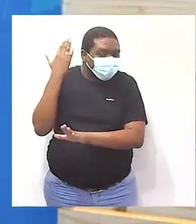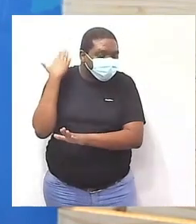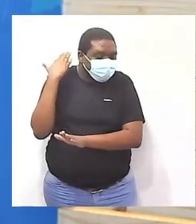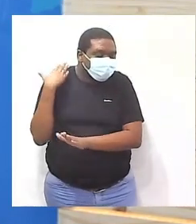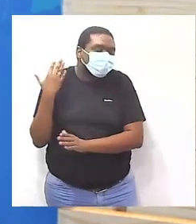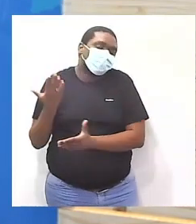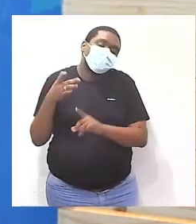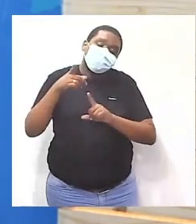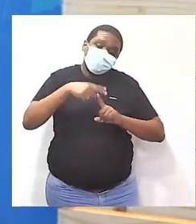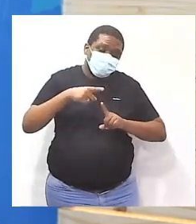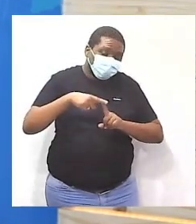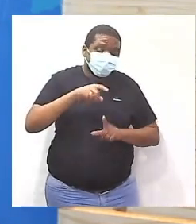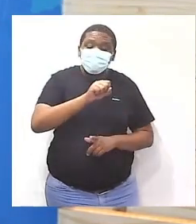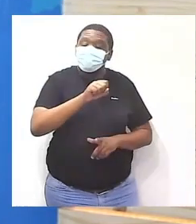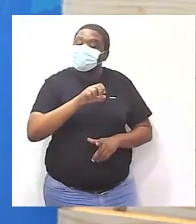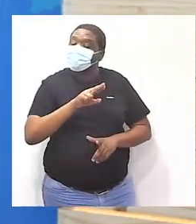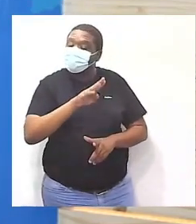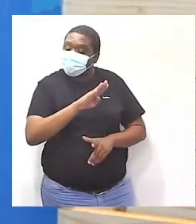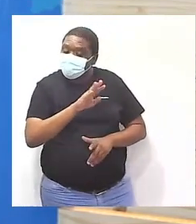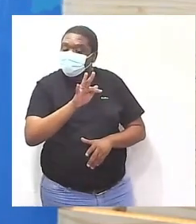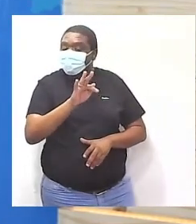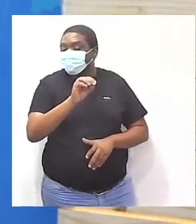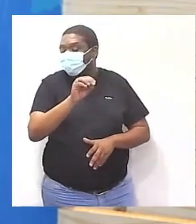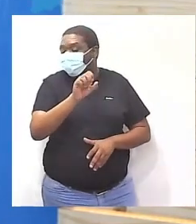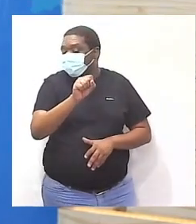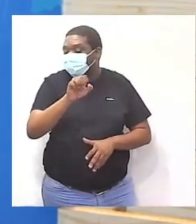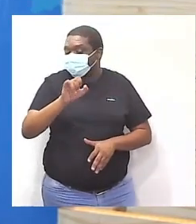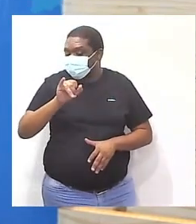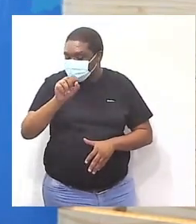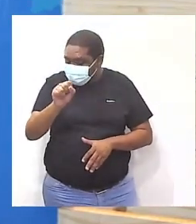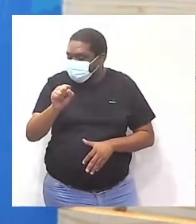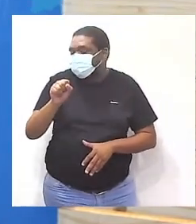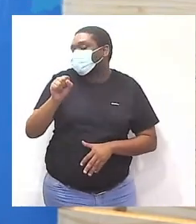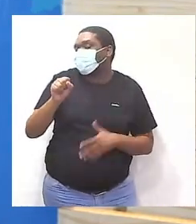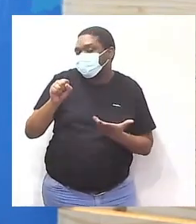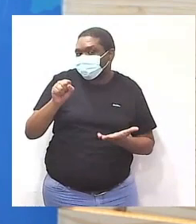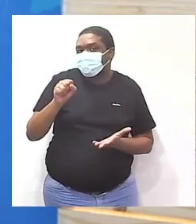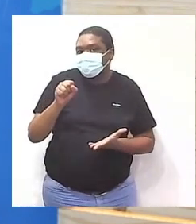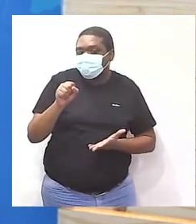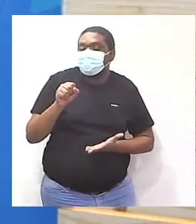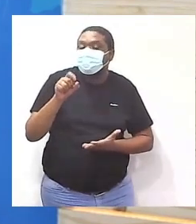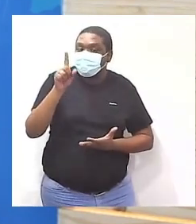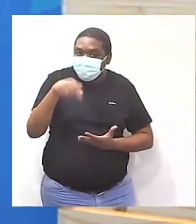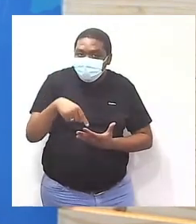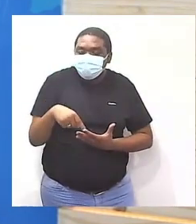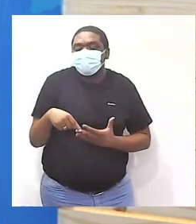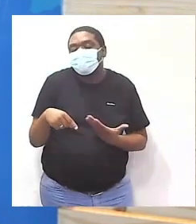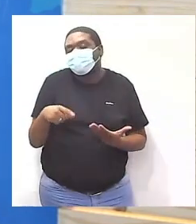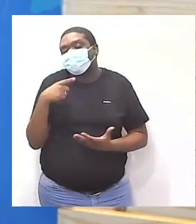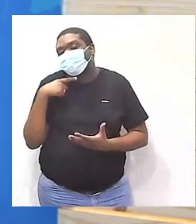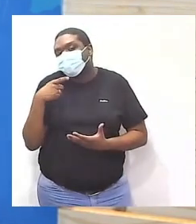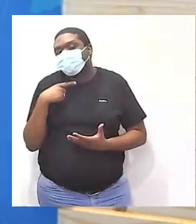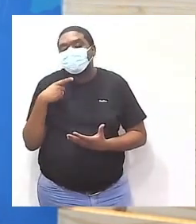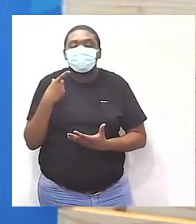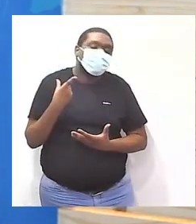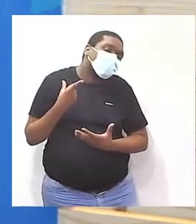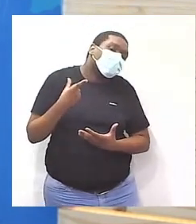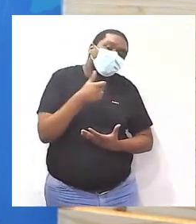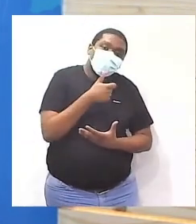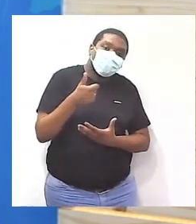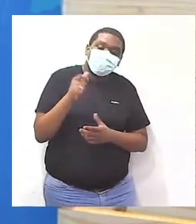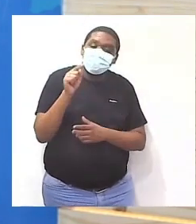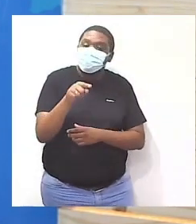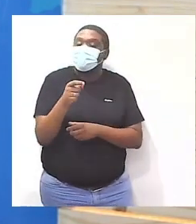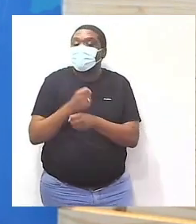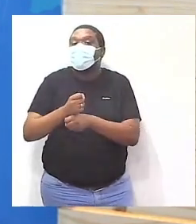já os subfósseis, ou seja, que são vestígios, eles têm, na verdade, menos que